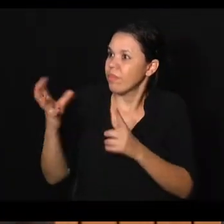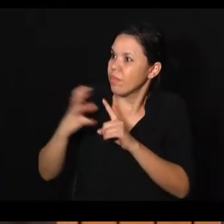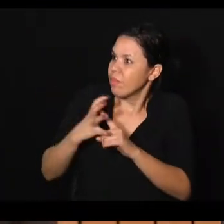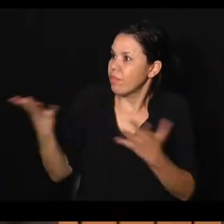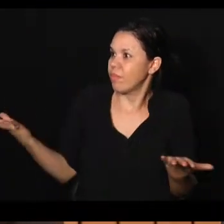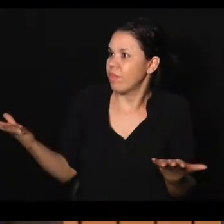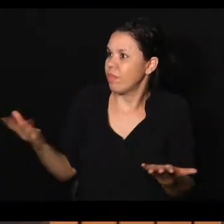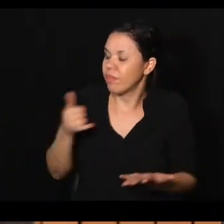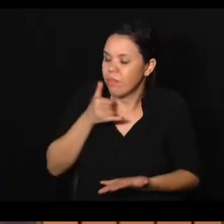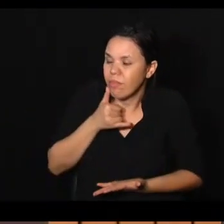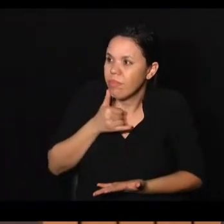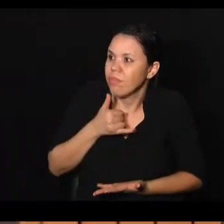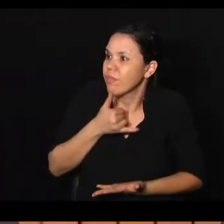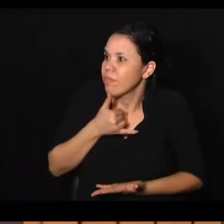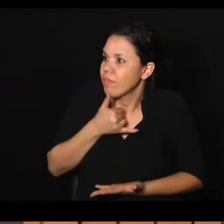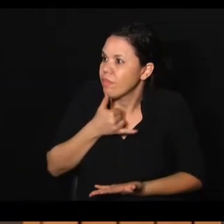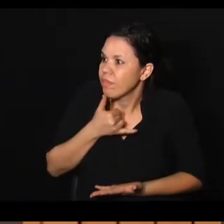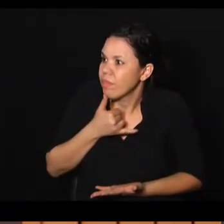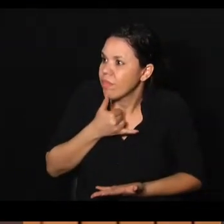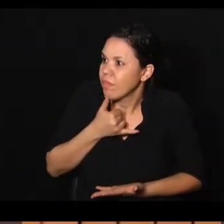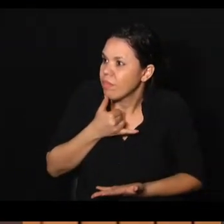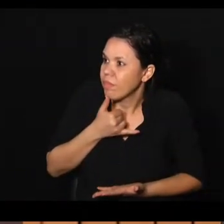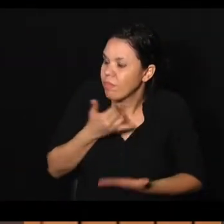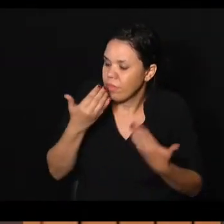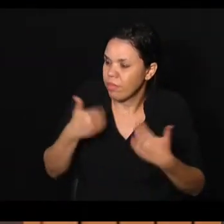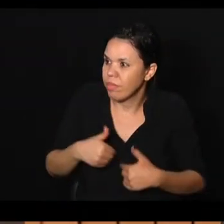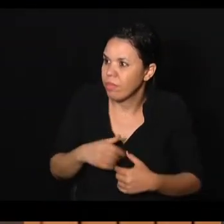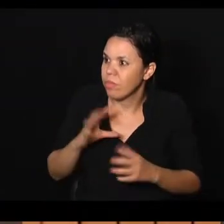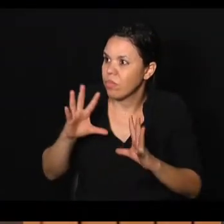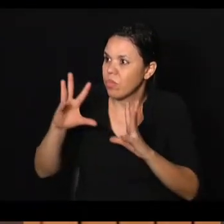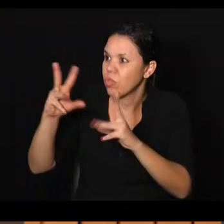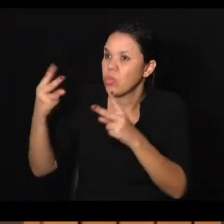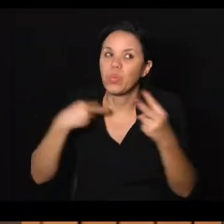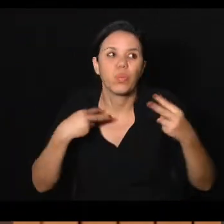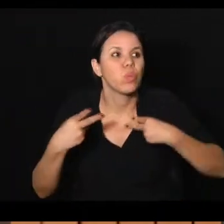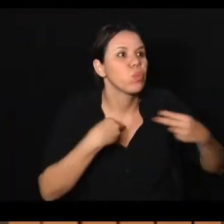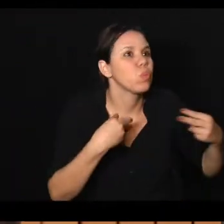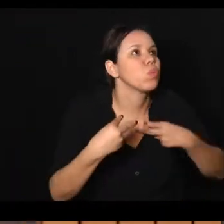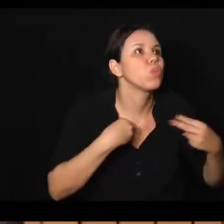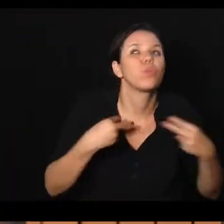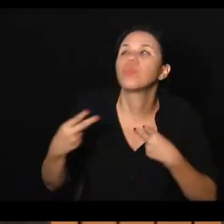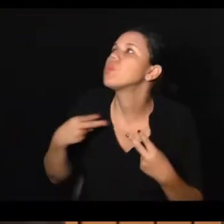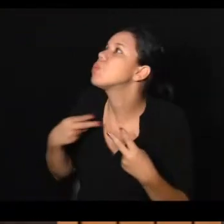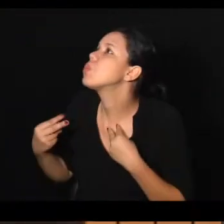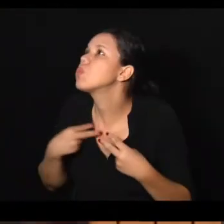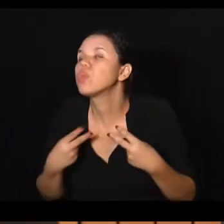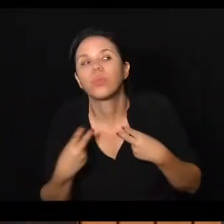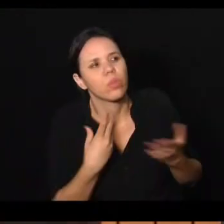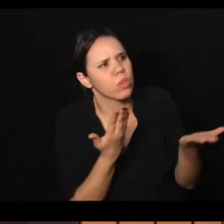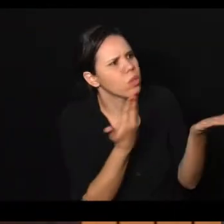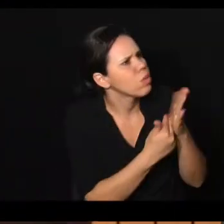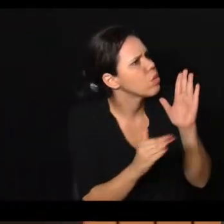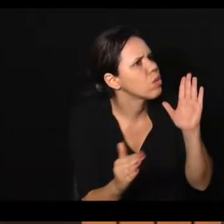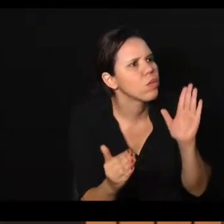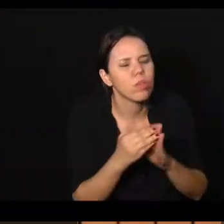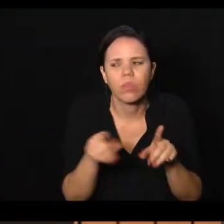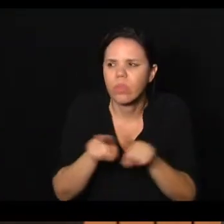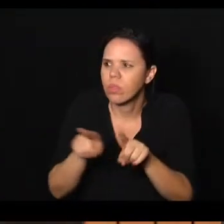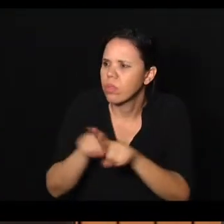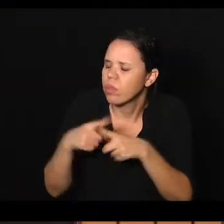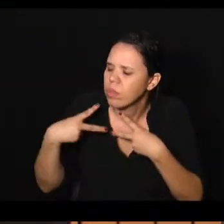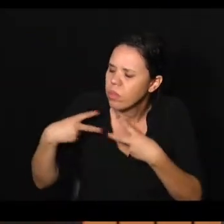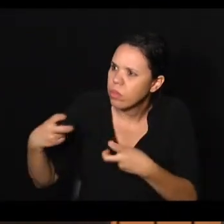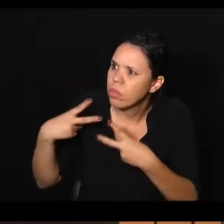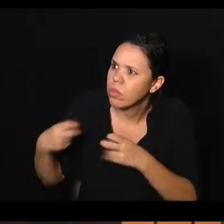triste, porque estava todo mundo ocupado quando eu tinha 6 anos. A escola não percebeu os sinais que eu